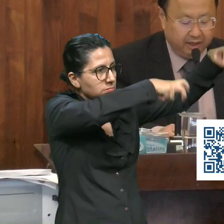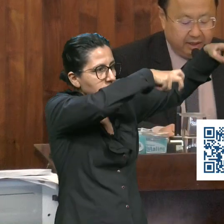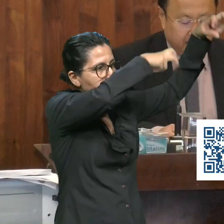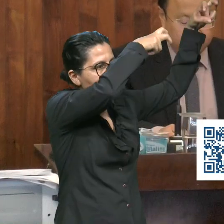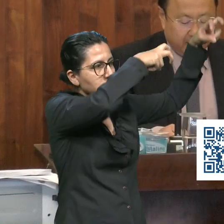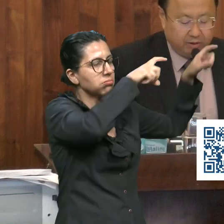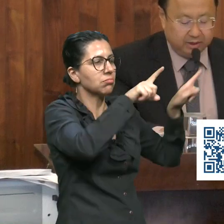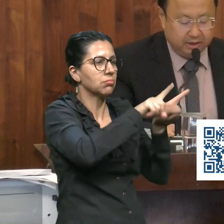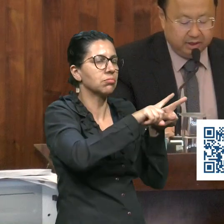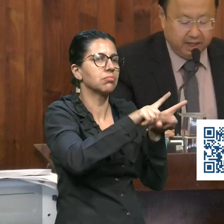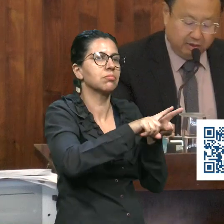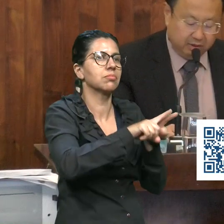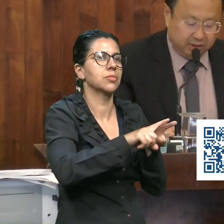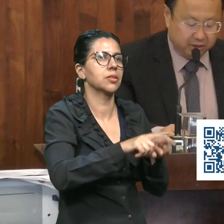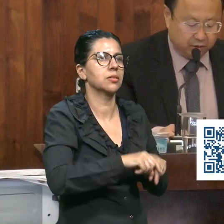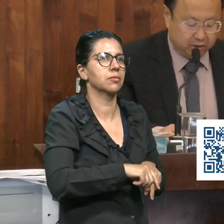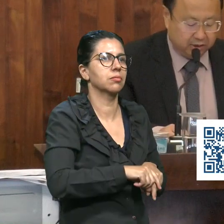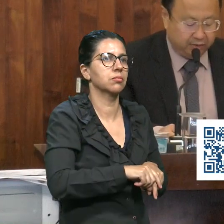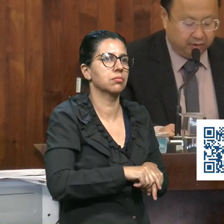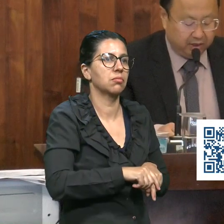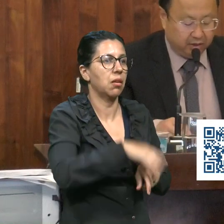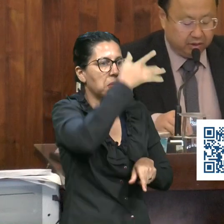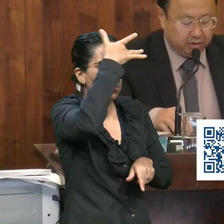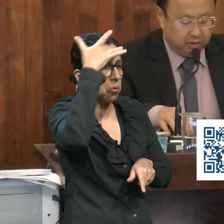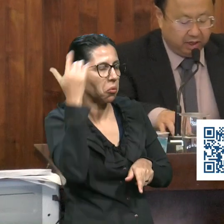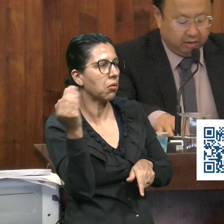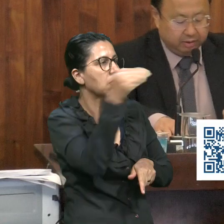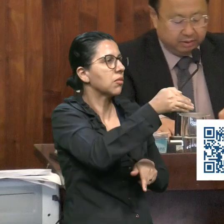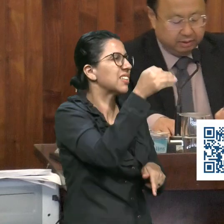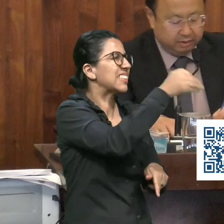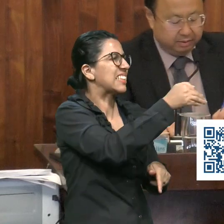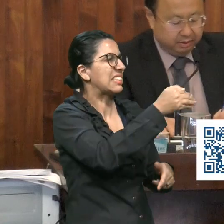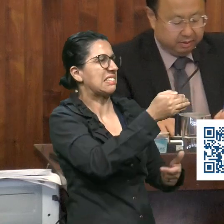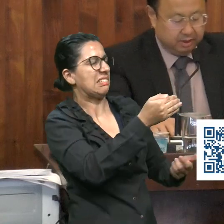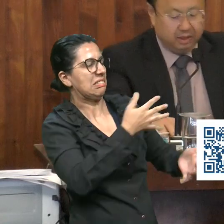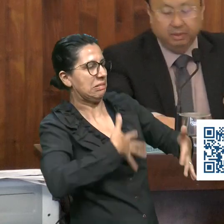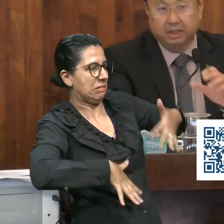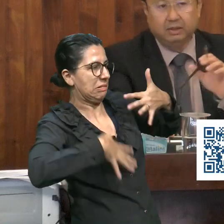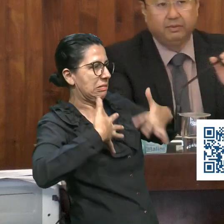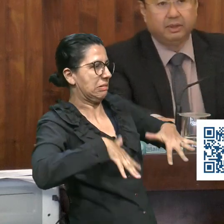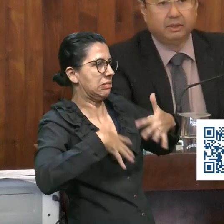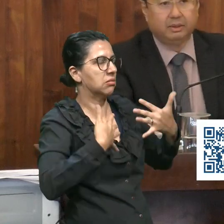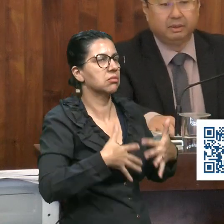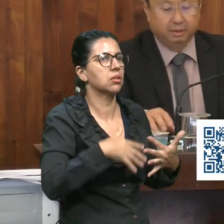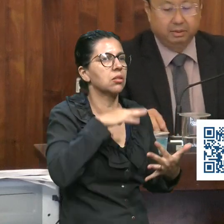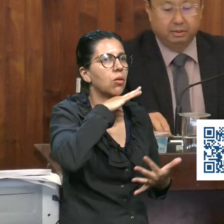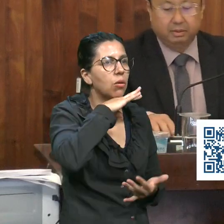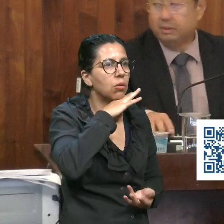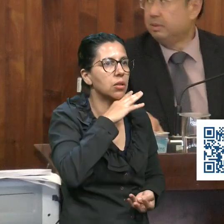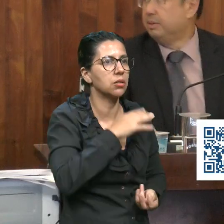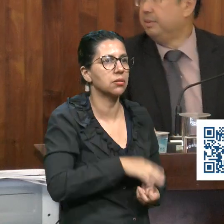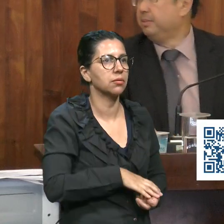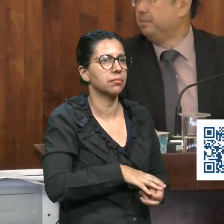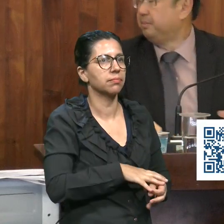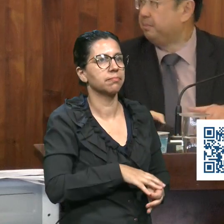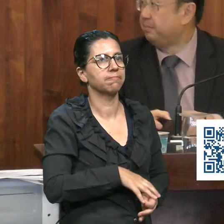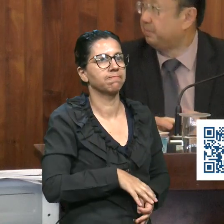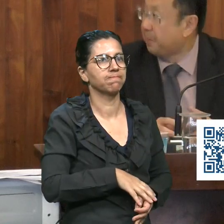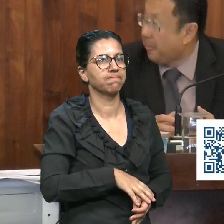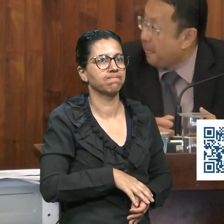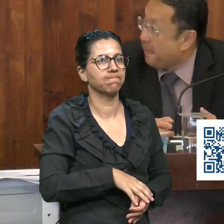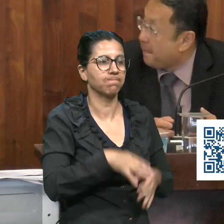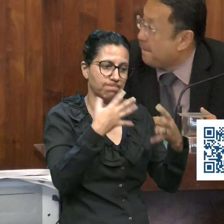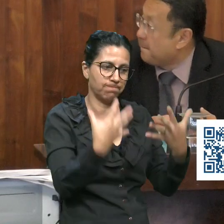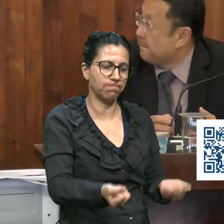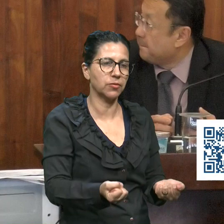danifica, causam transtornos aos frequentadores do local. Aqui, bancada. Em discussão, requerimento,